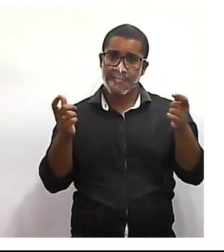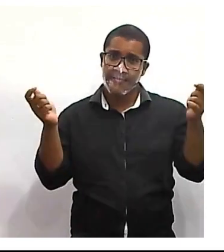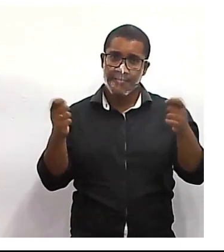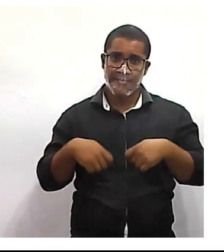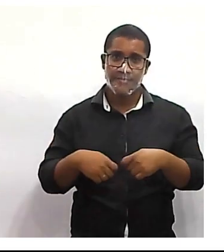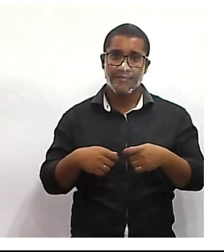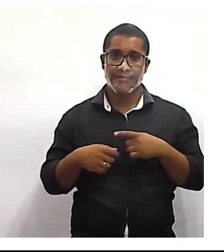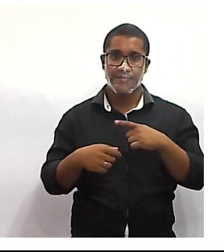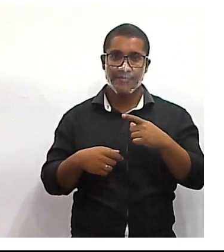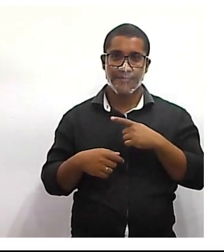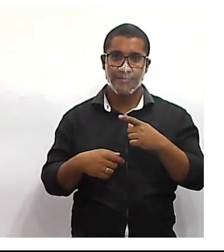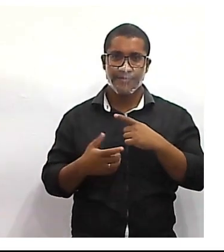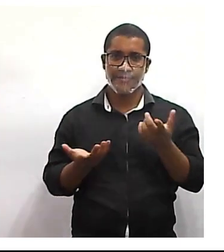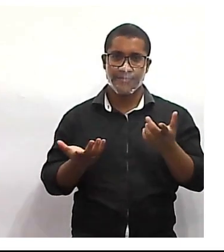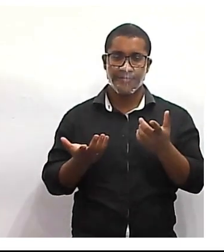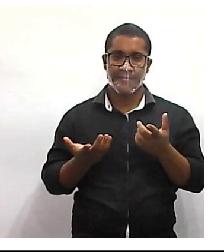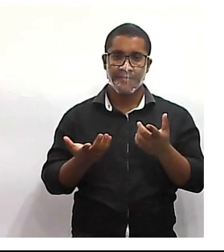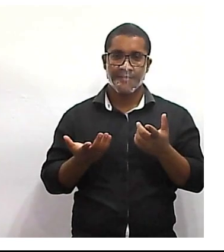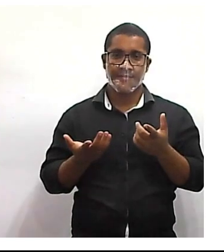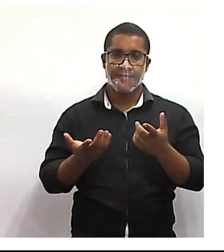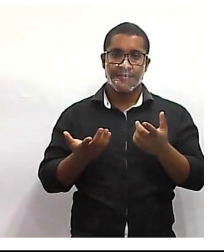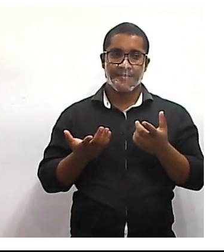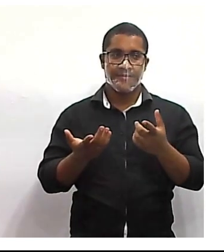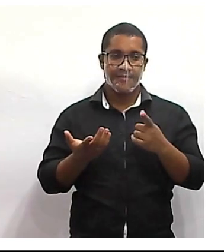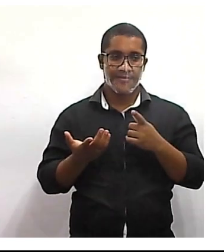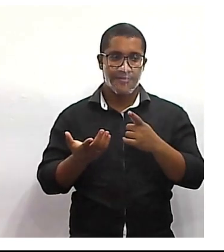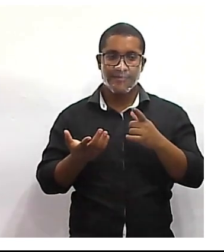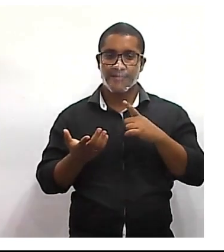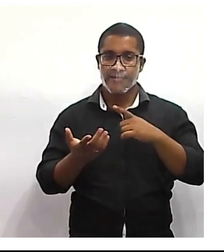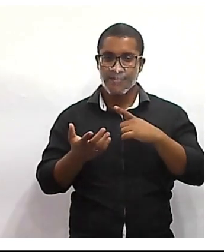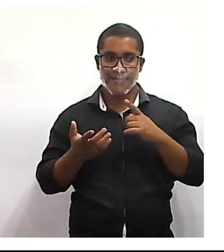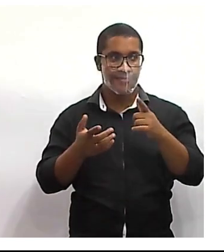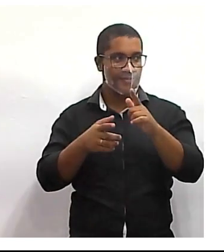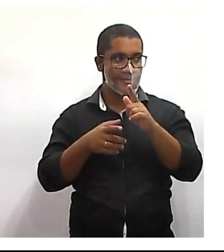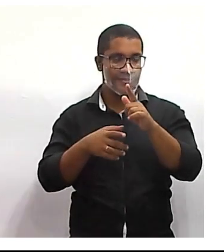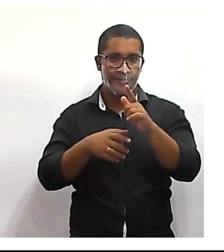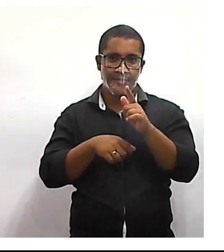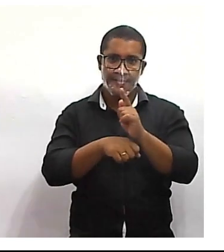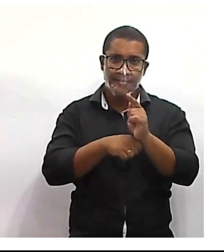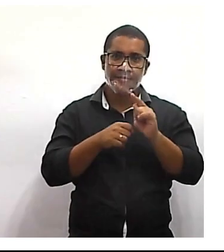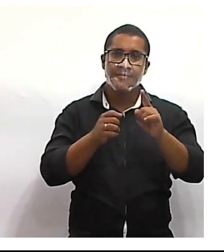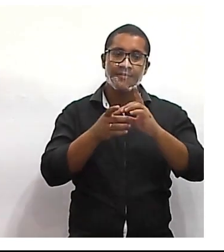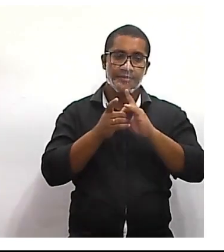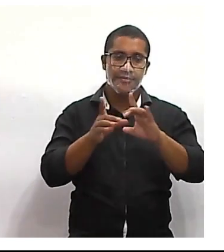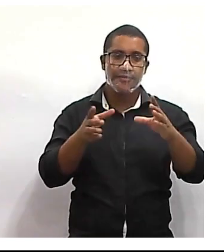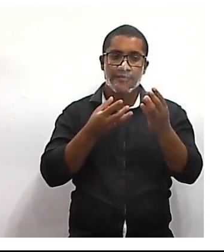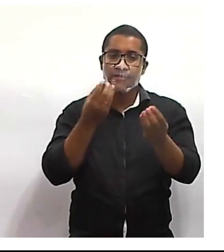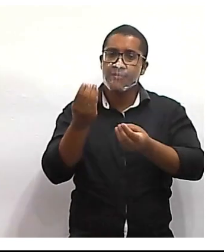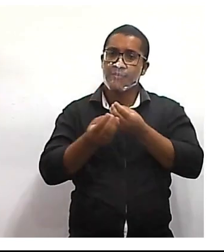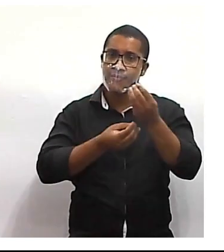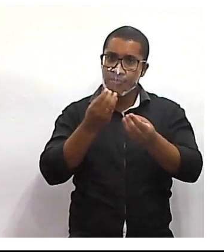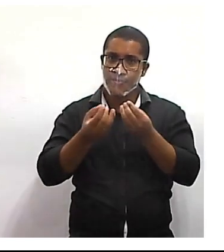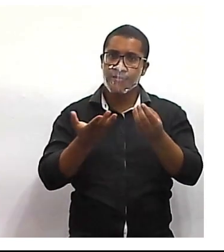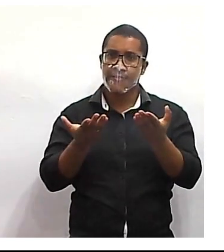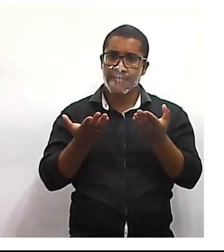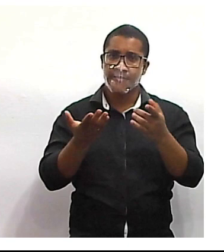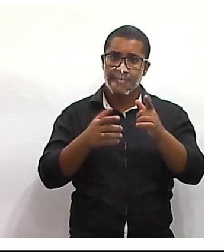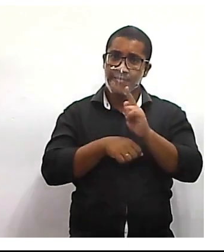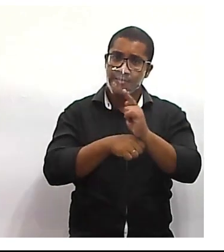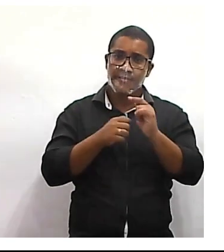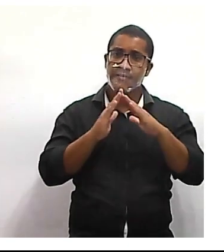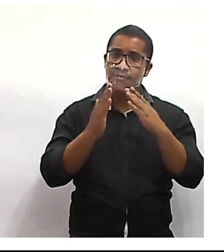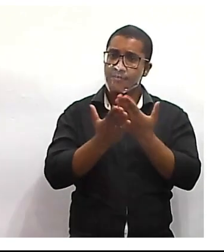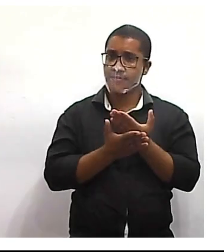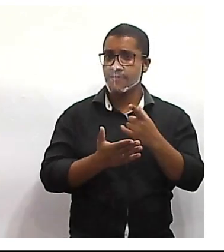da institucionalização dessa gestão democrática, dessa gestão escolar, né? É